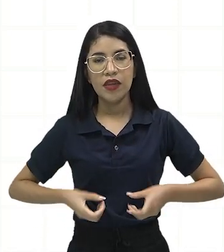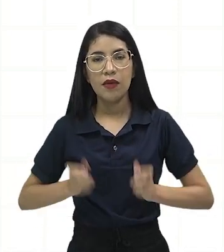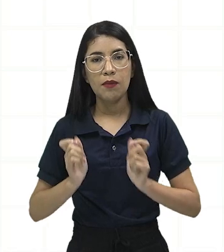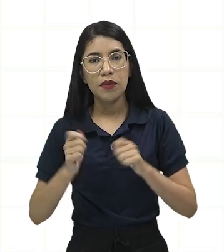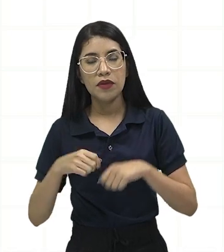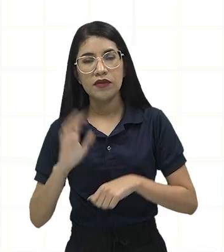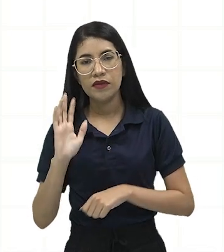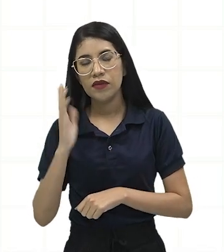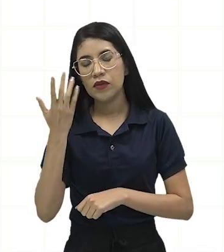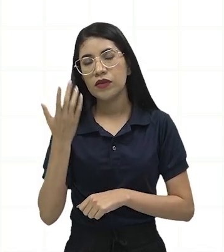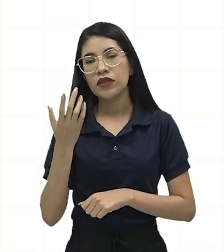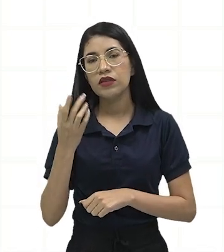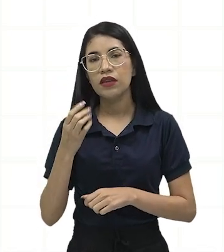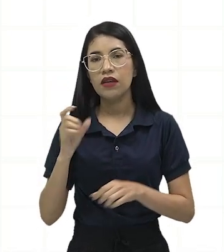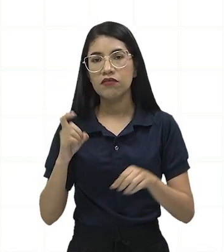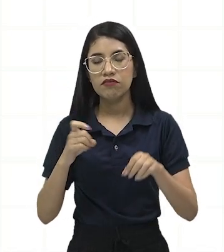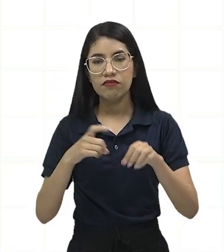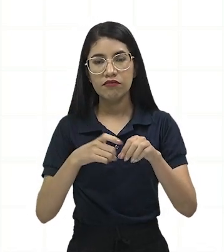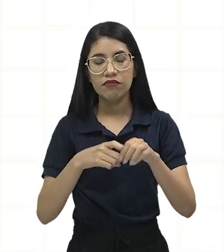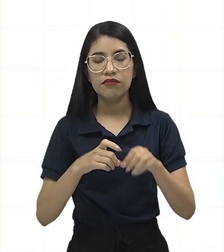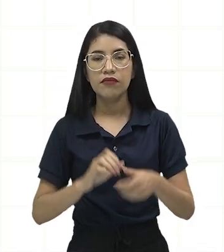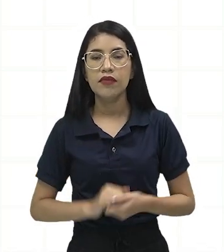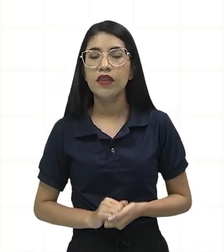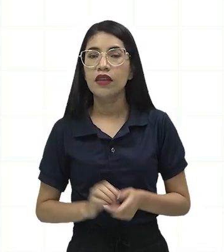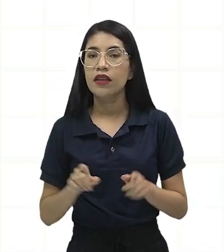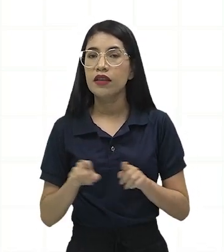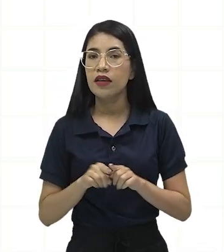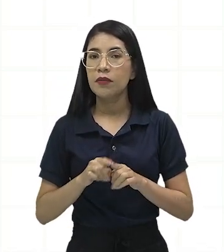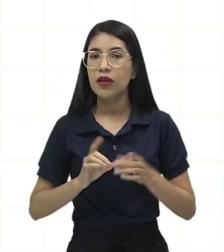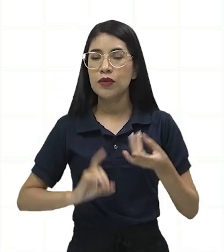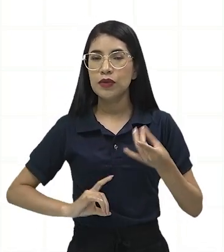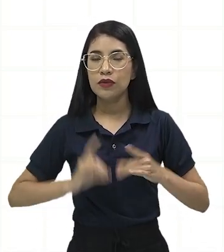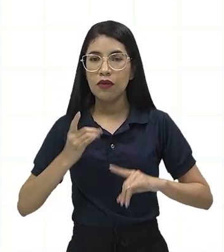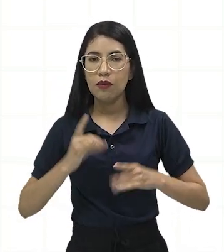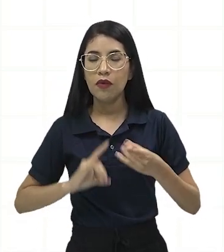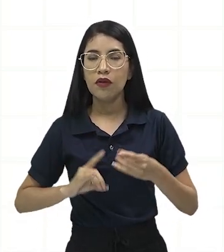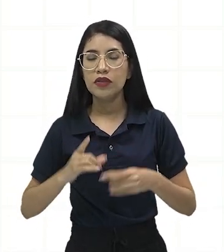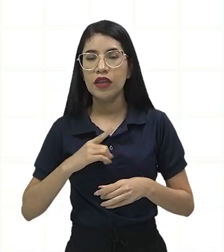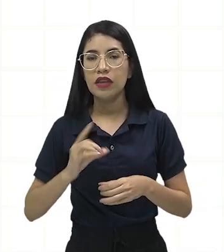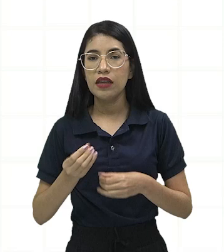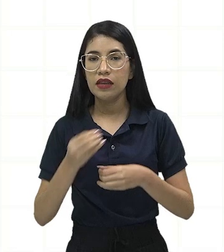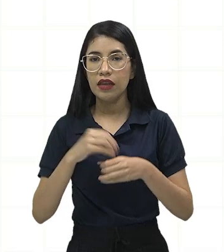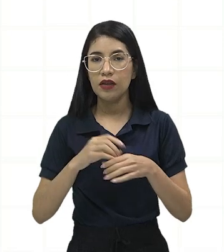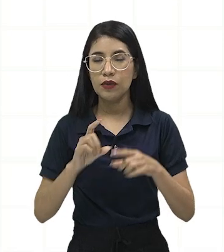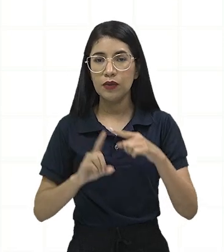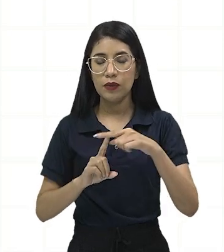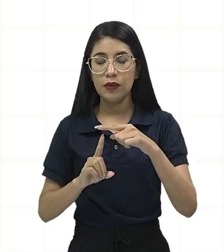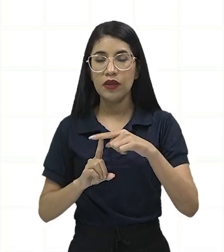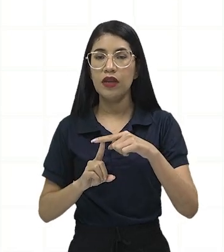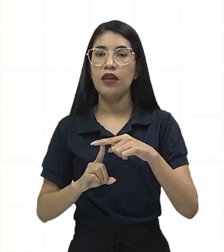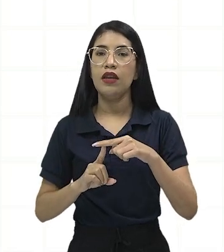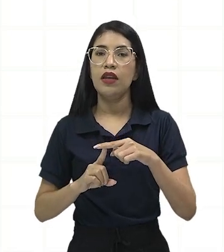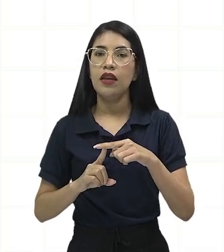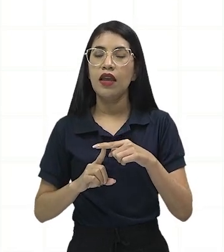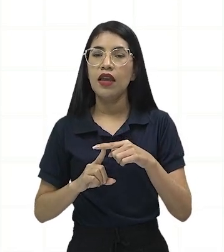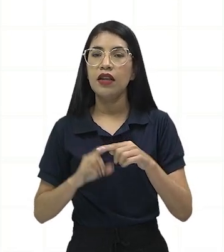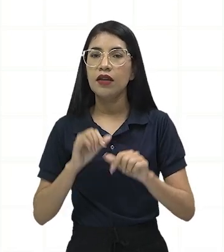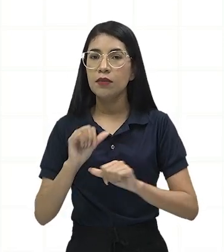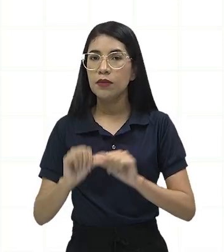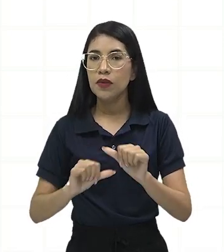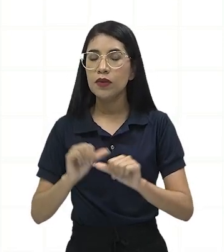poderia acontecer a fecundação. Fora que esses hormônios que esse objeto libera, eles vão mexer com a motilidade